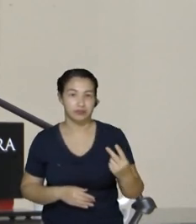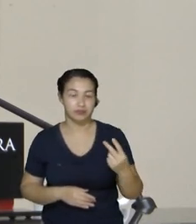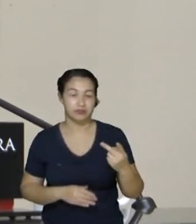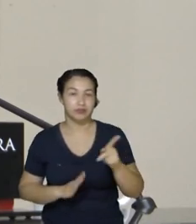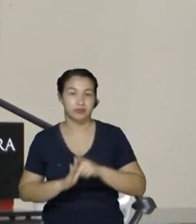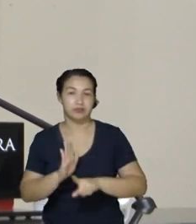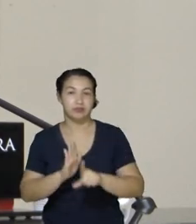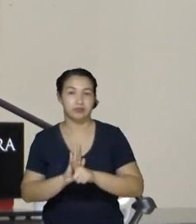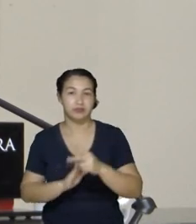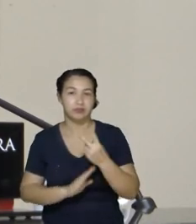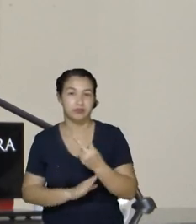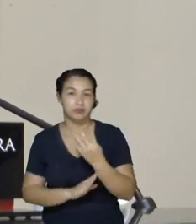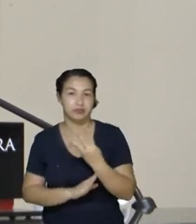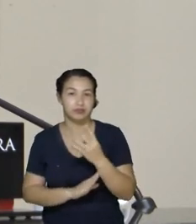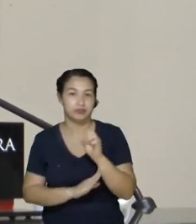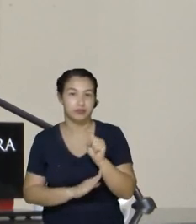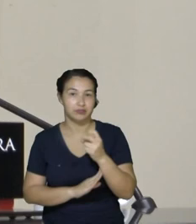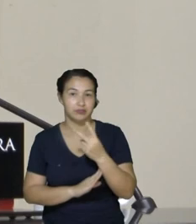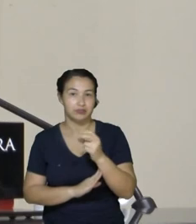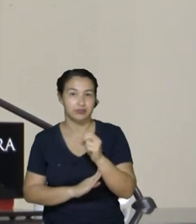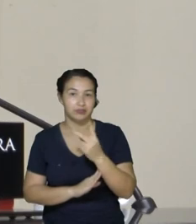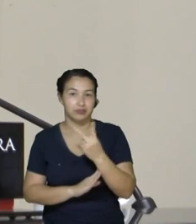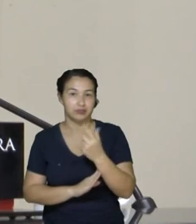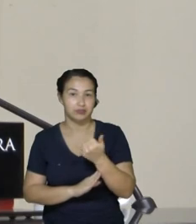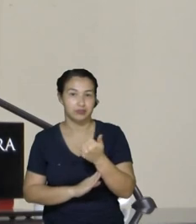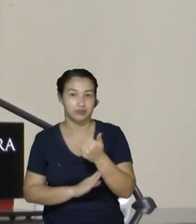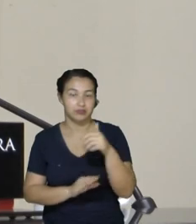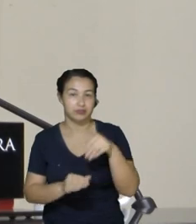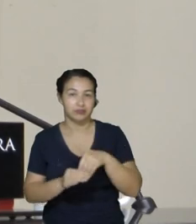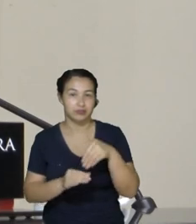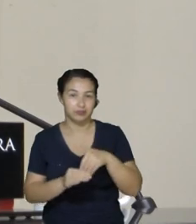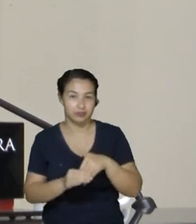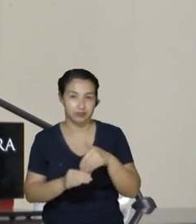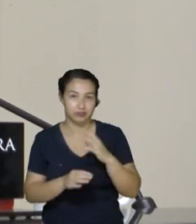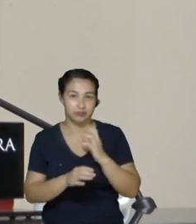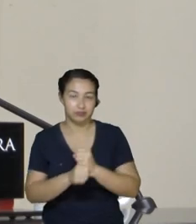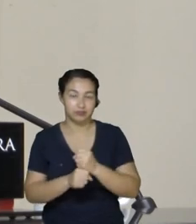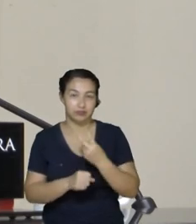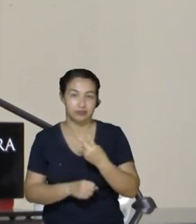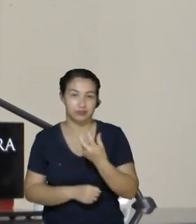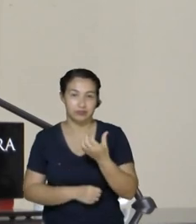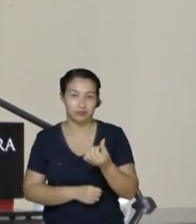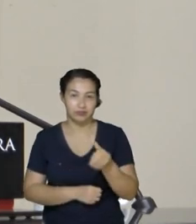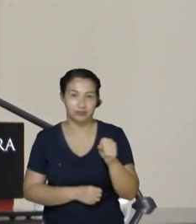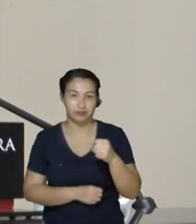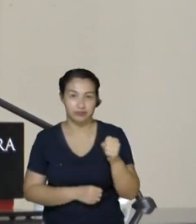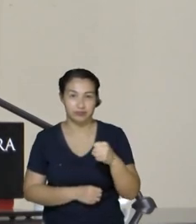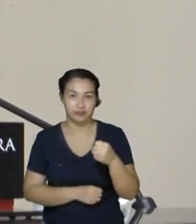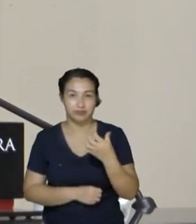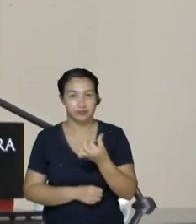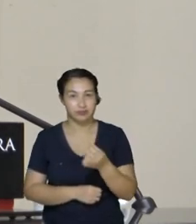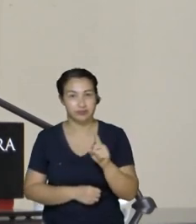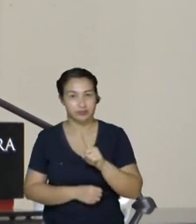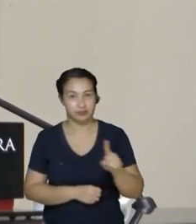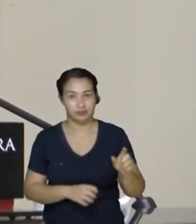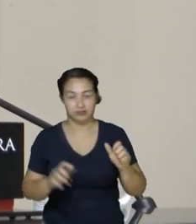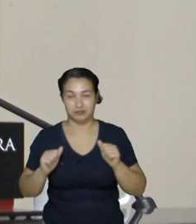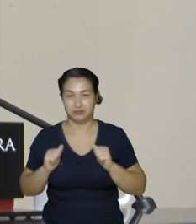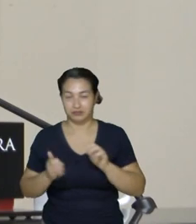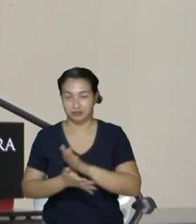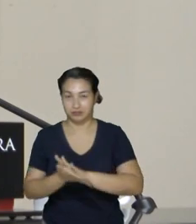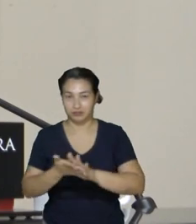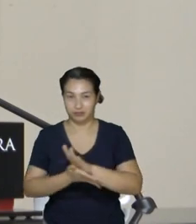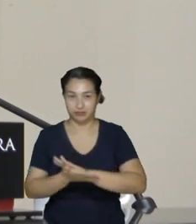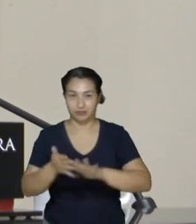lei 248-2021, com a seguinte votação: 26 votos sim, 6 votos não, nenhuma abstenção.